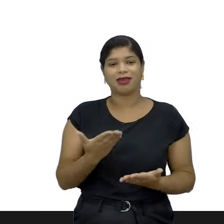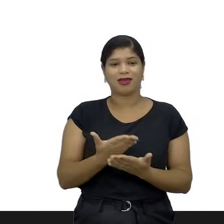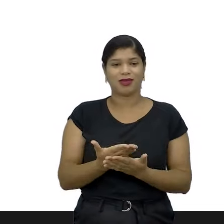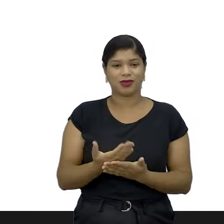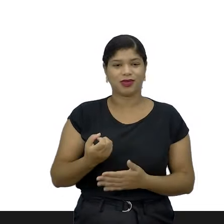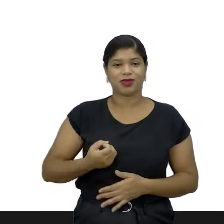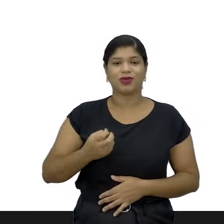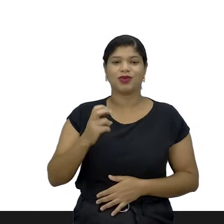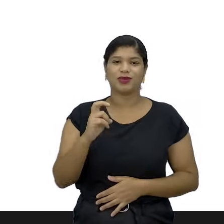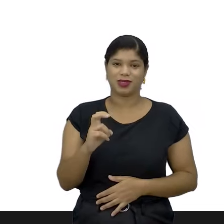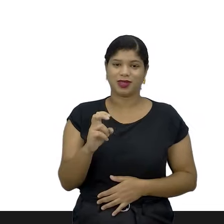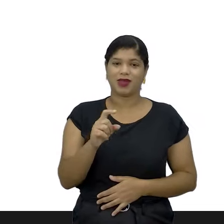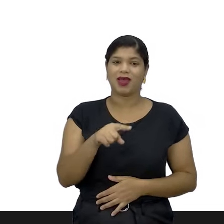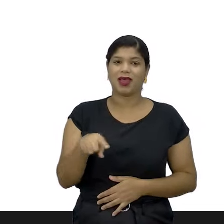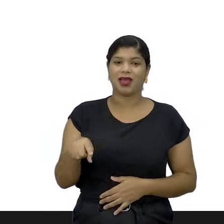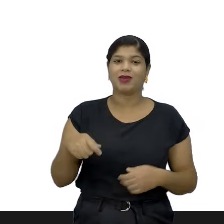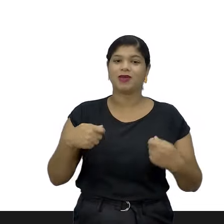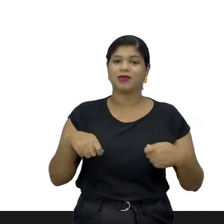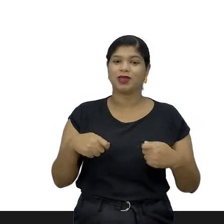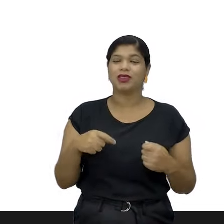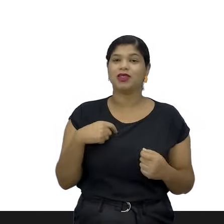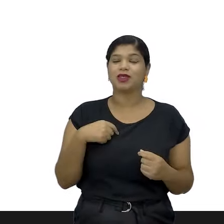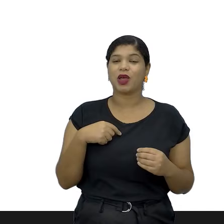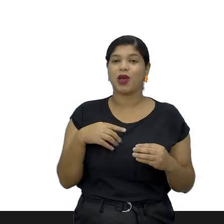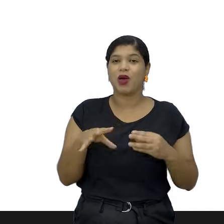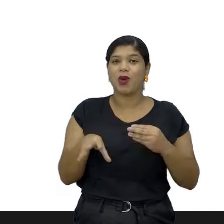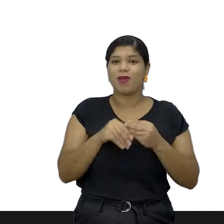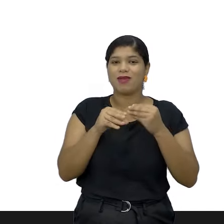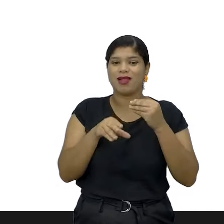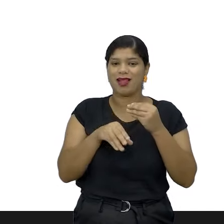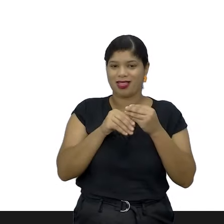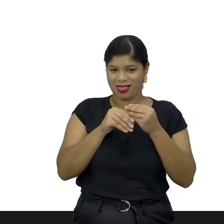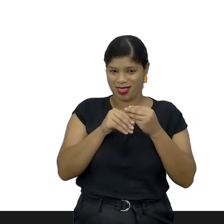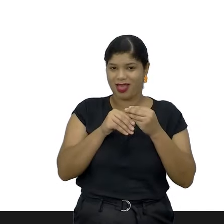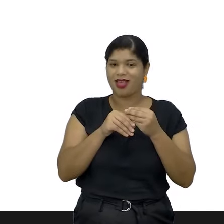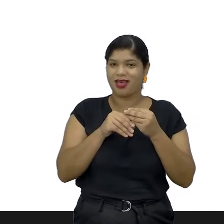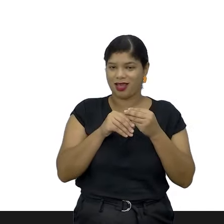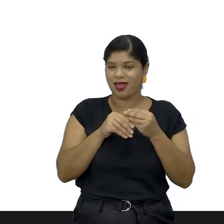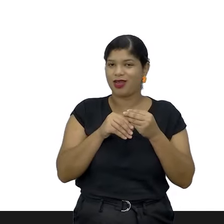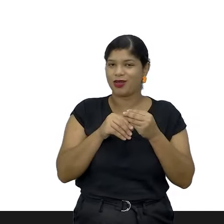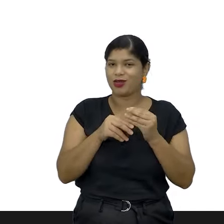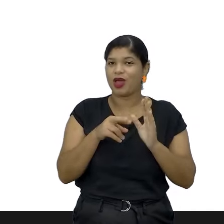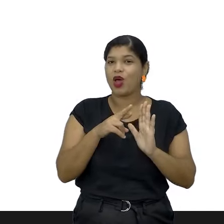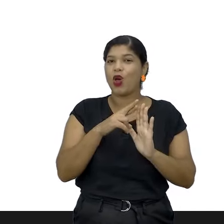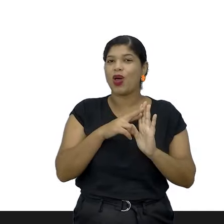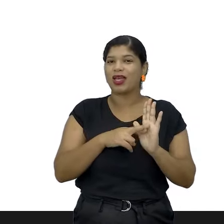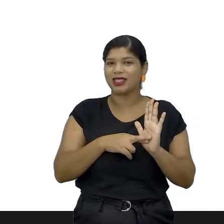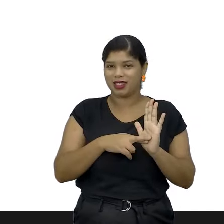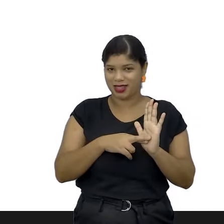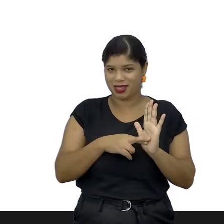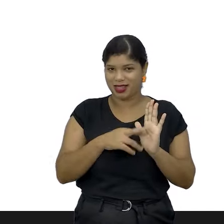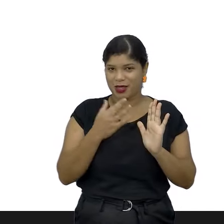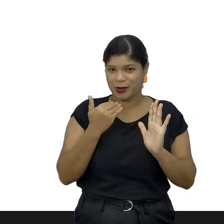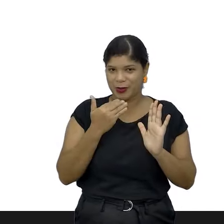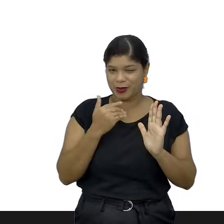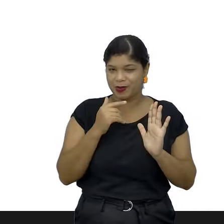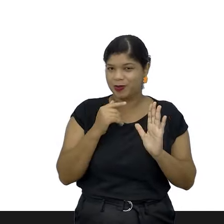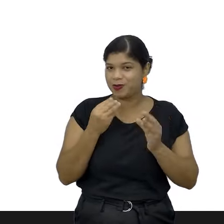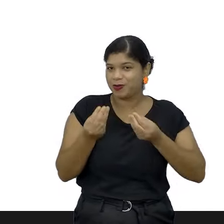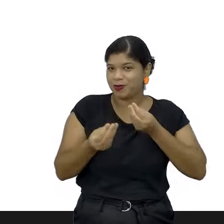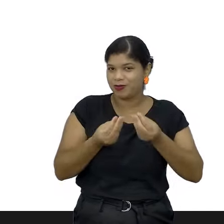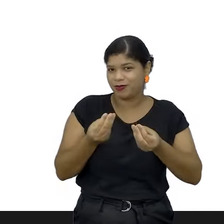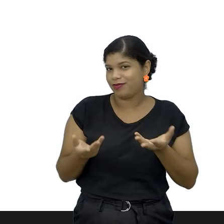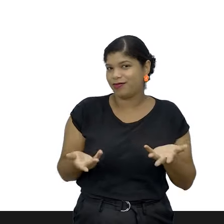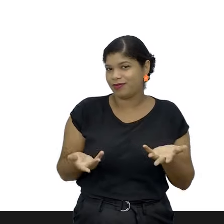que os estudantes precisarão completar uma receita, né? Mas como farão? Como eles completarão essa receita?